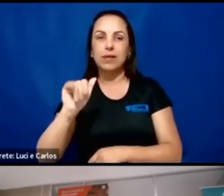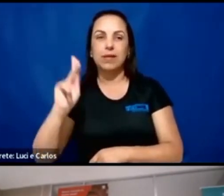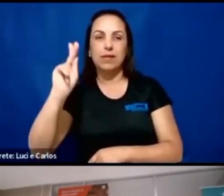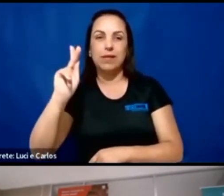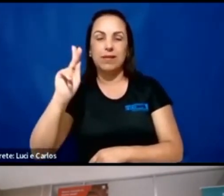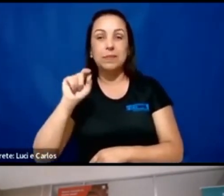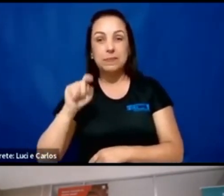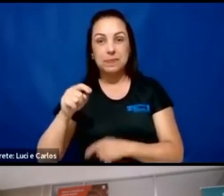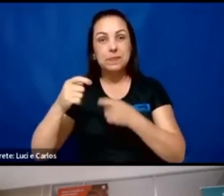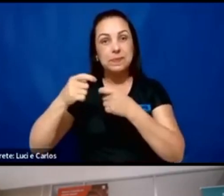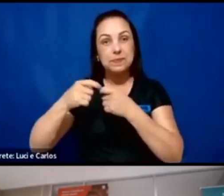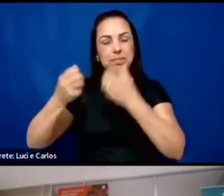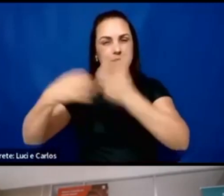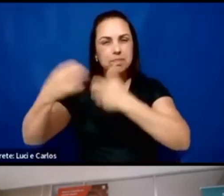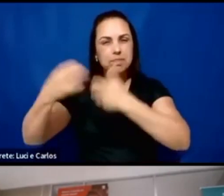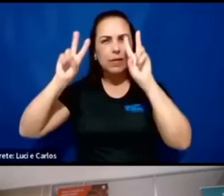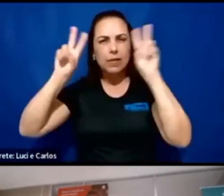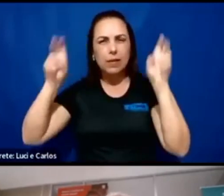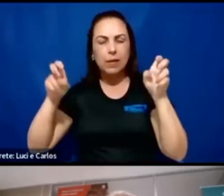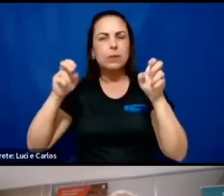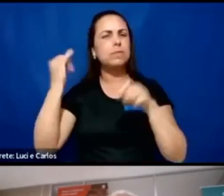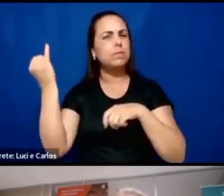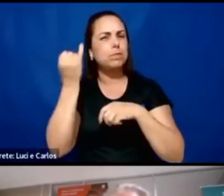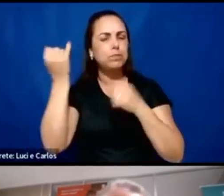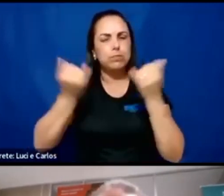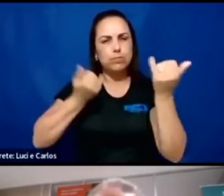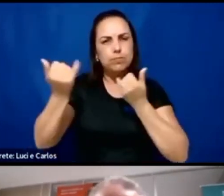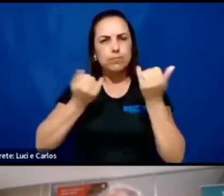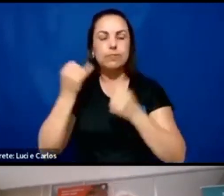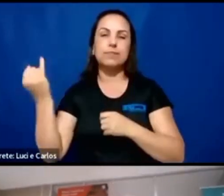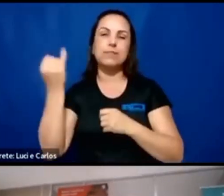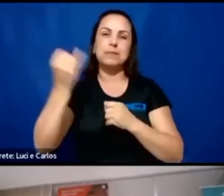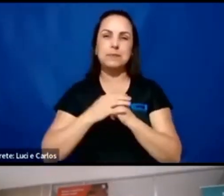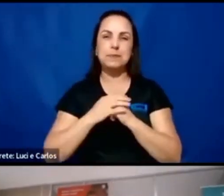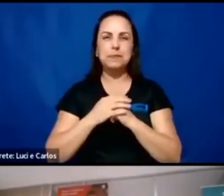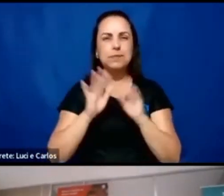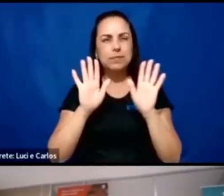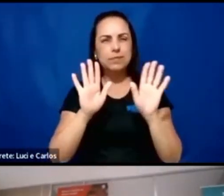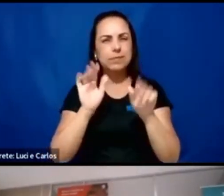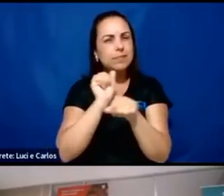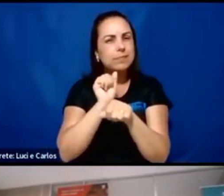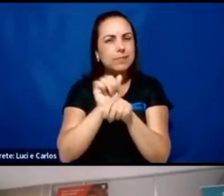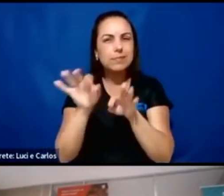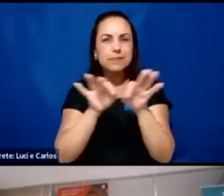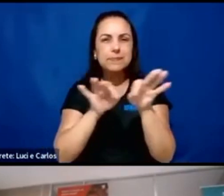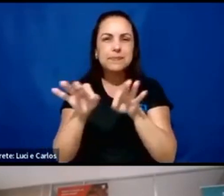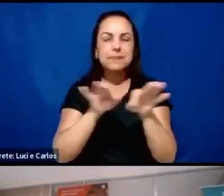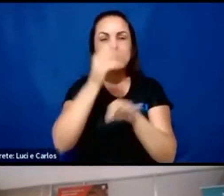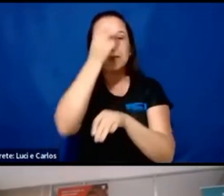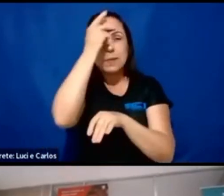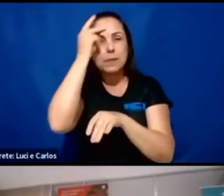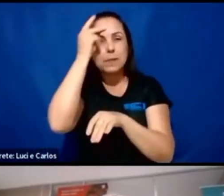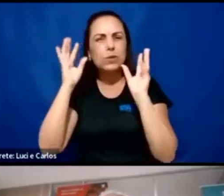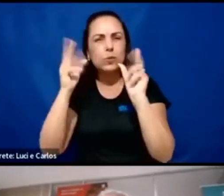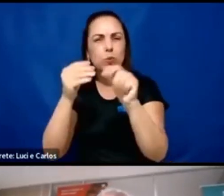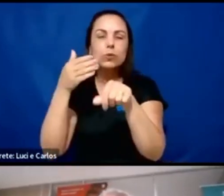assuntos importantes, hoje não é diferente. Estamos só aguardando aqui alguns segundos para que todos possam